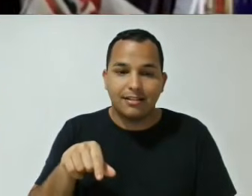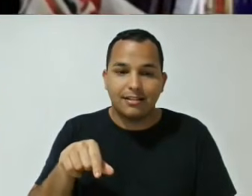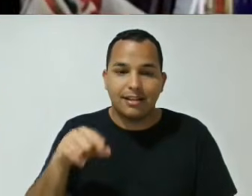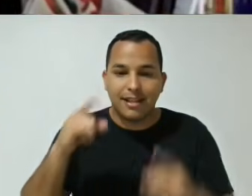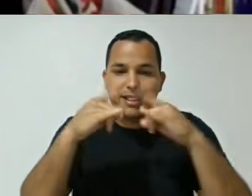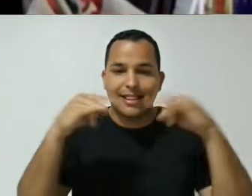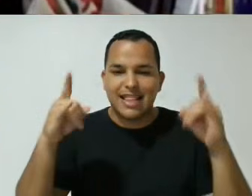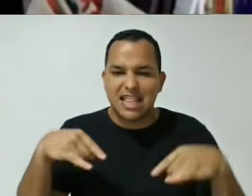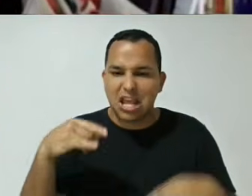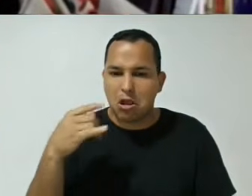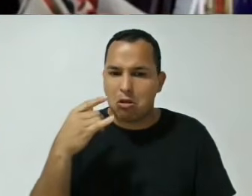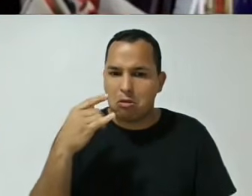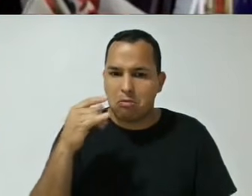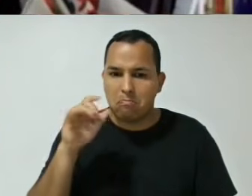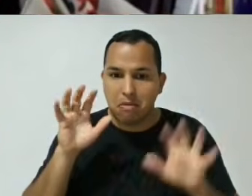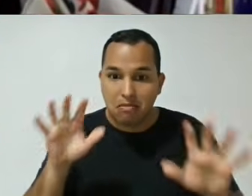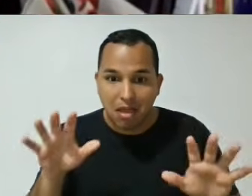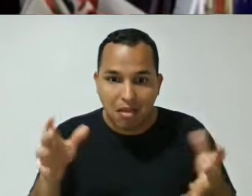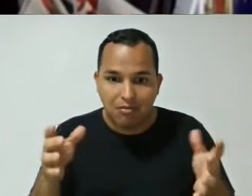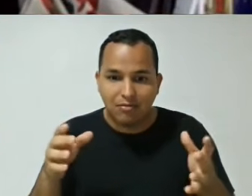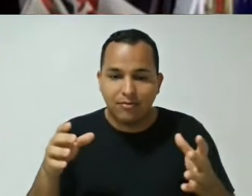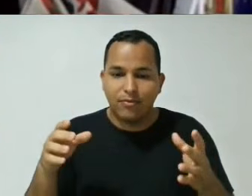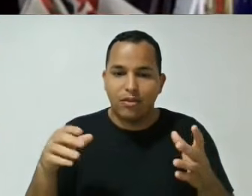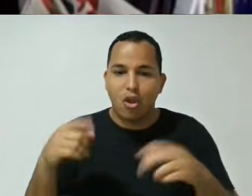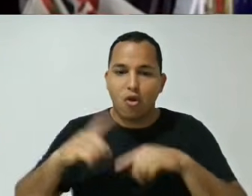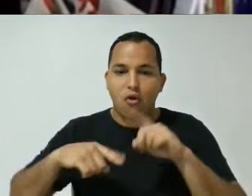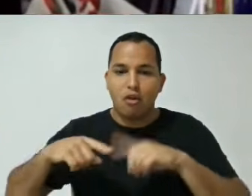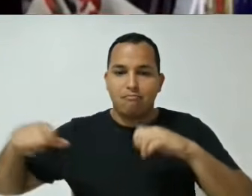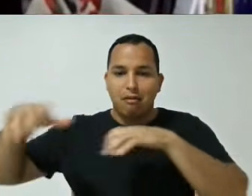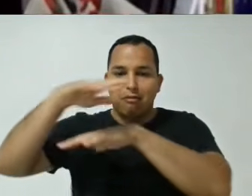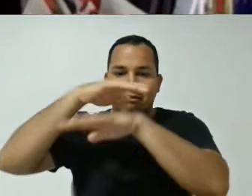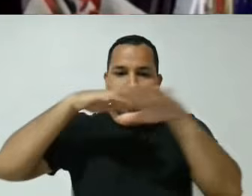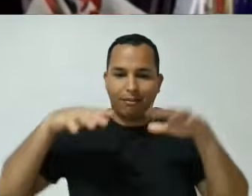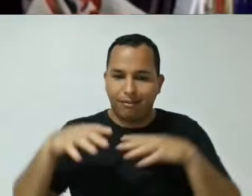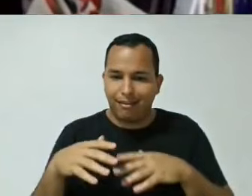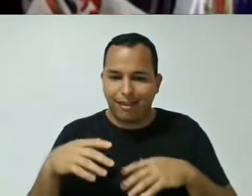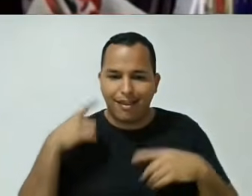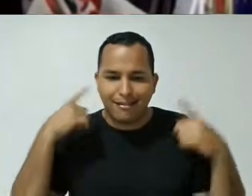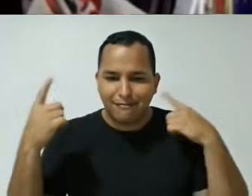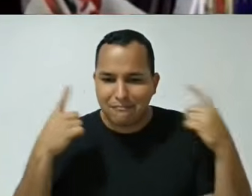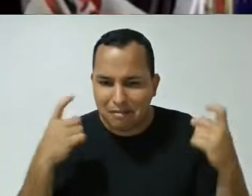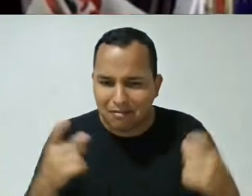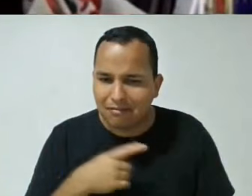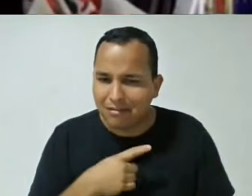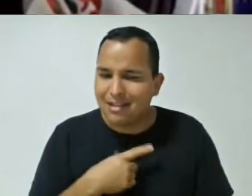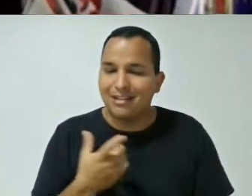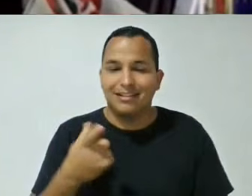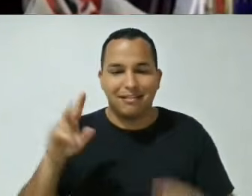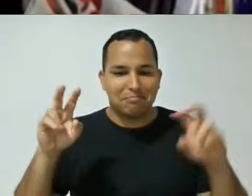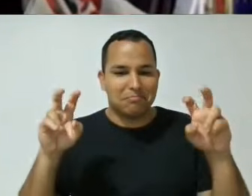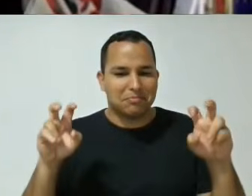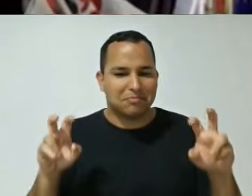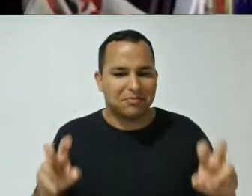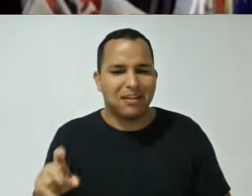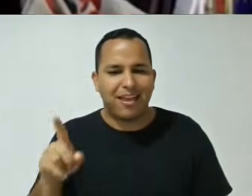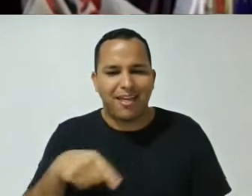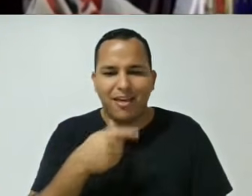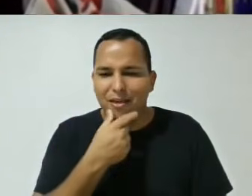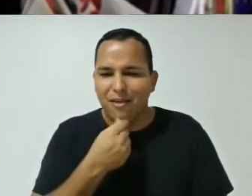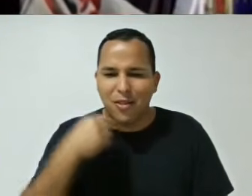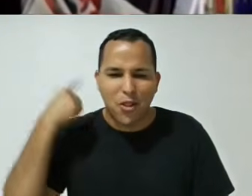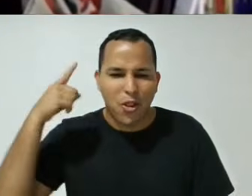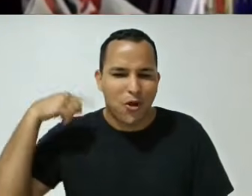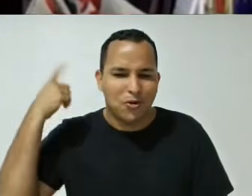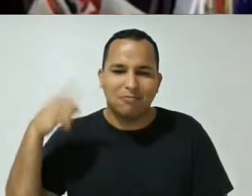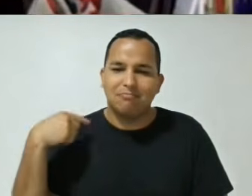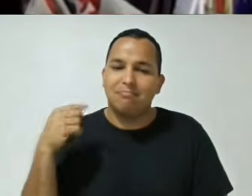Objetos Voadores, Atividades Sonoras. Então, realmente era um cara assim, muito doido e